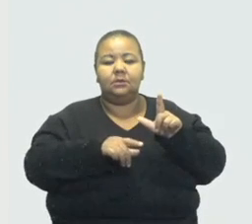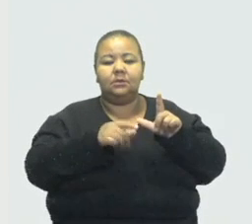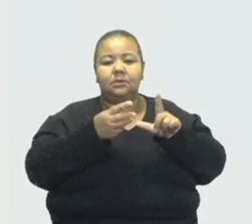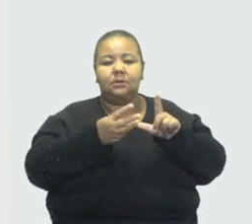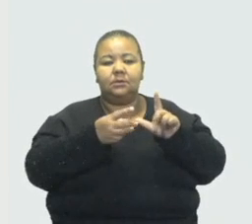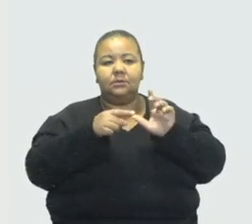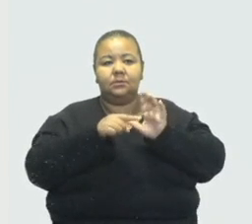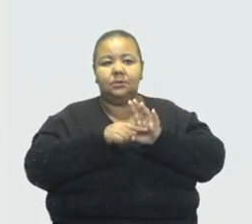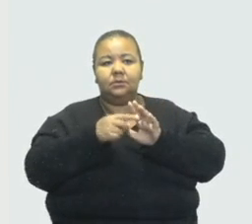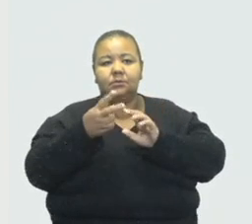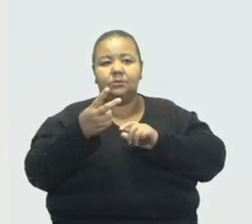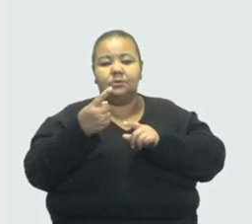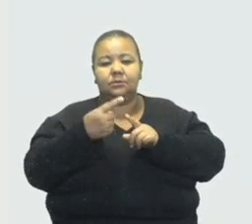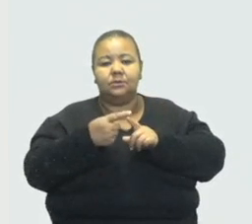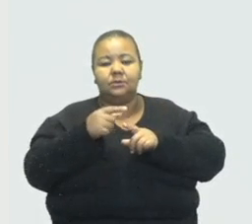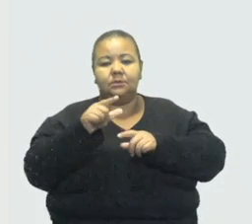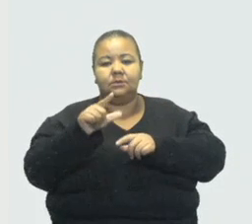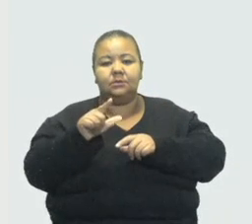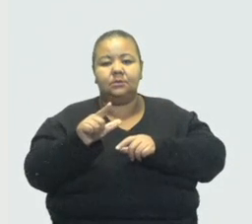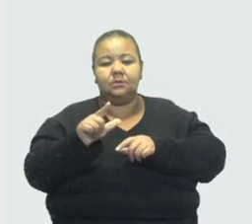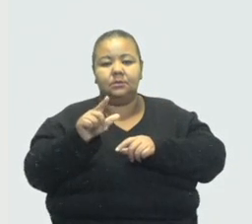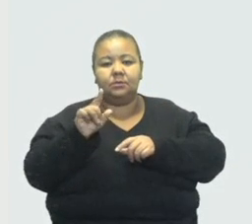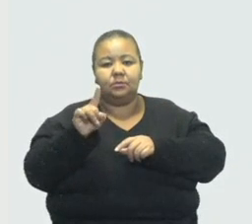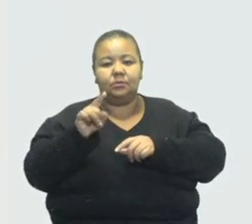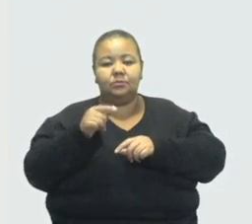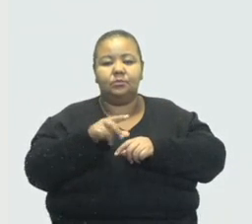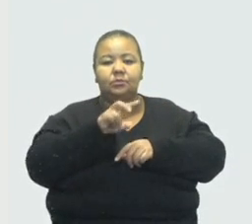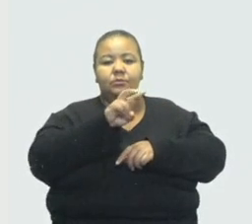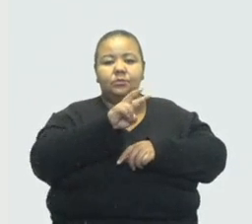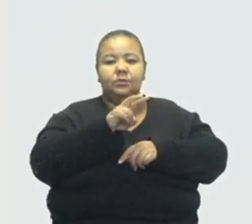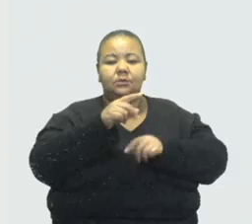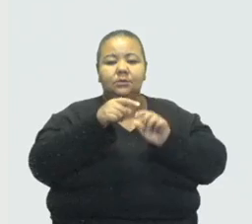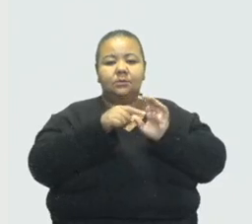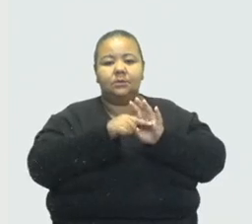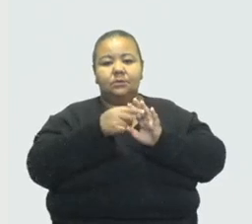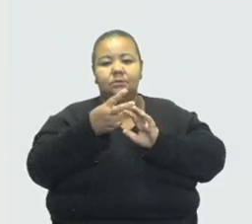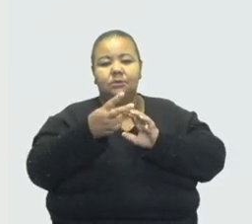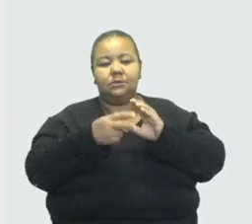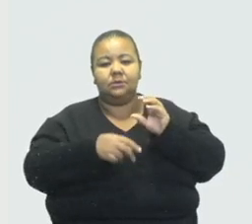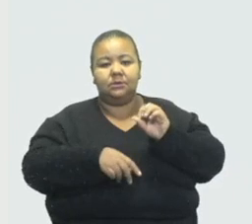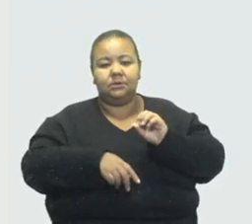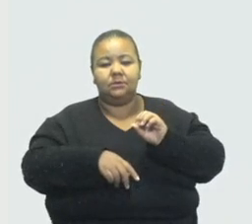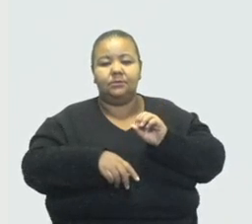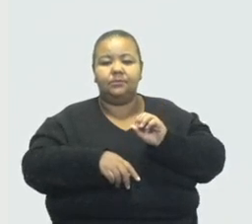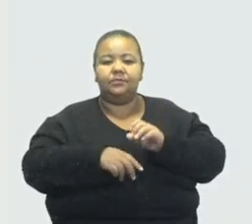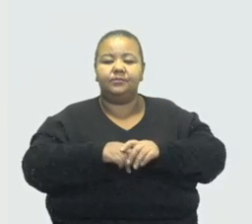2 vezes a linha 1. Então, 2 menos 2, 0.